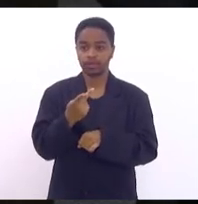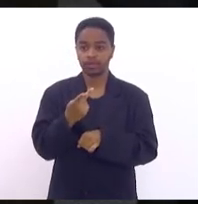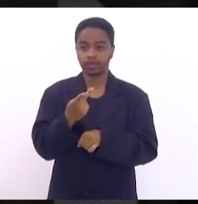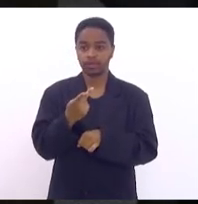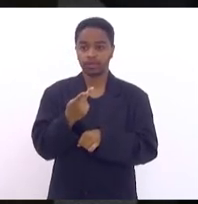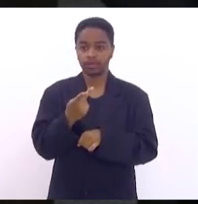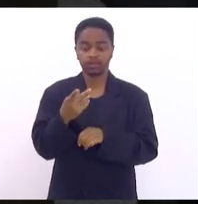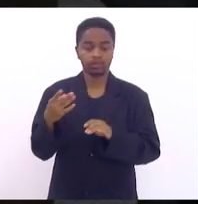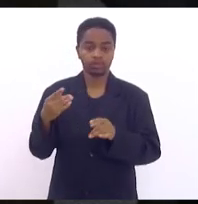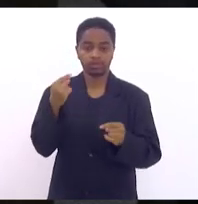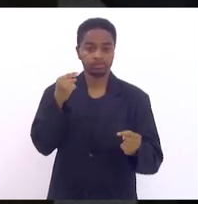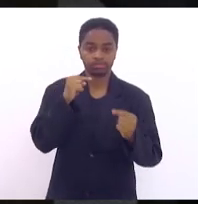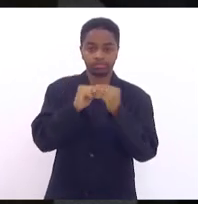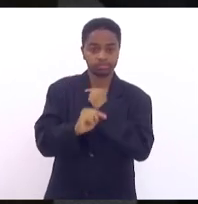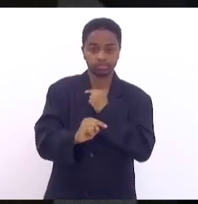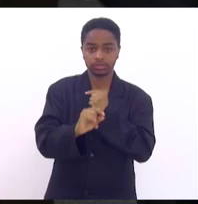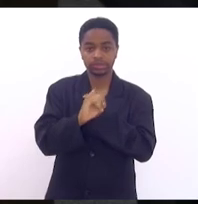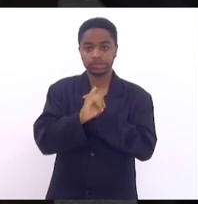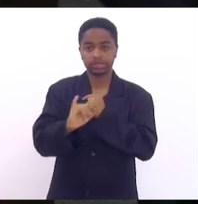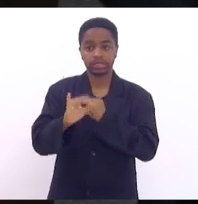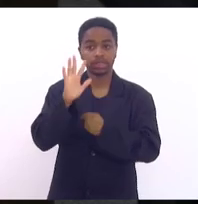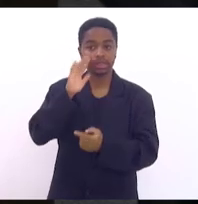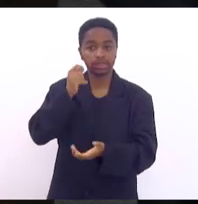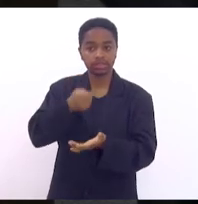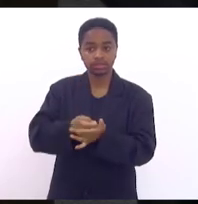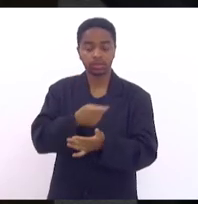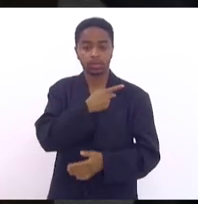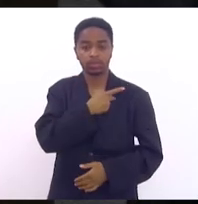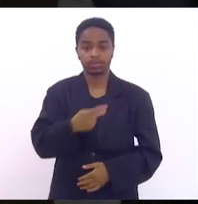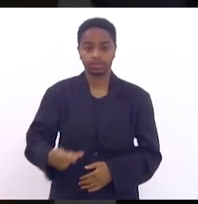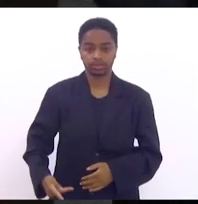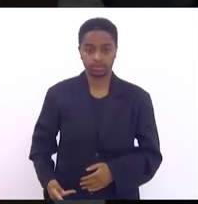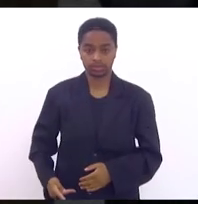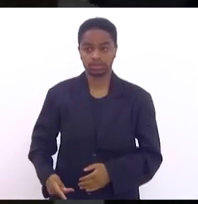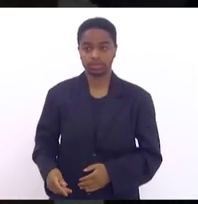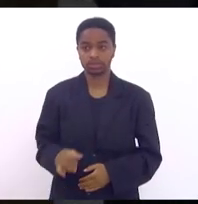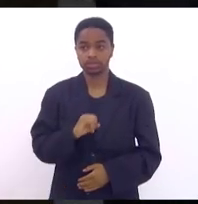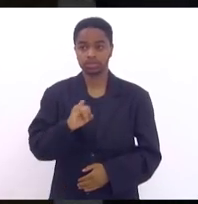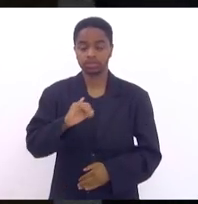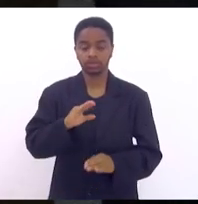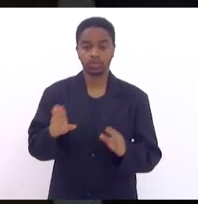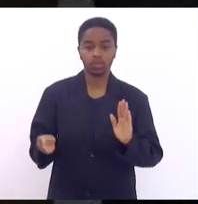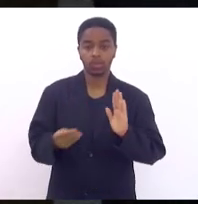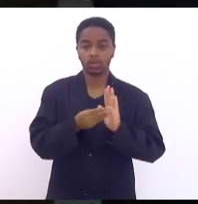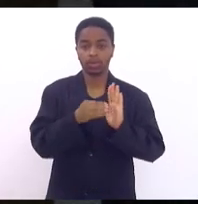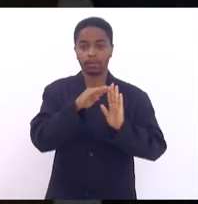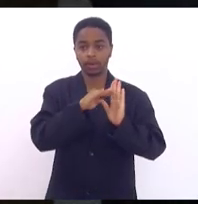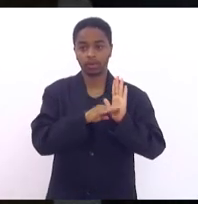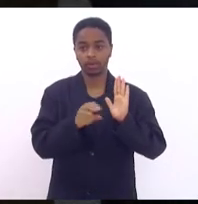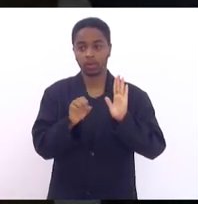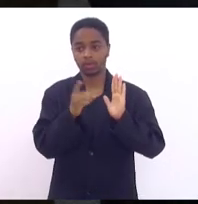aplica no caso de retirada da decisão da presidência, aquilo que se inclui em pauta ou não.